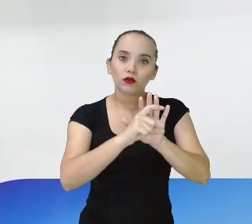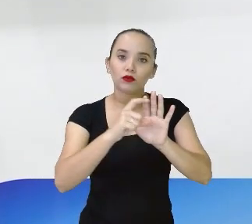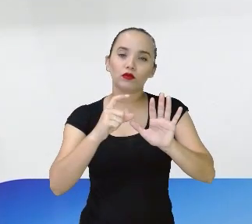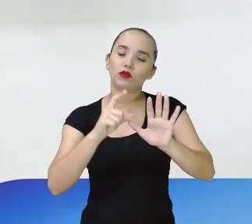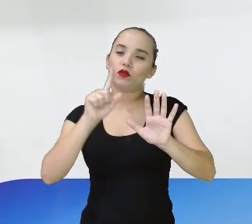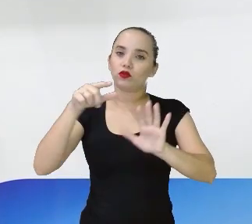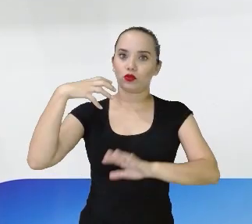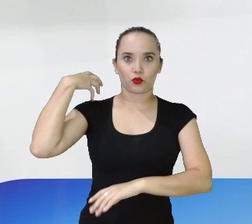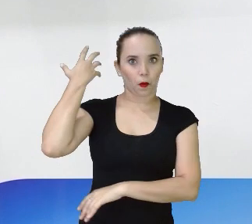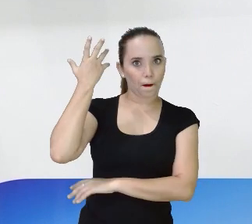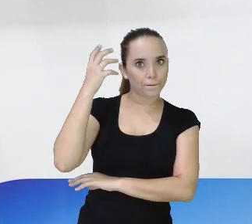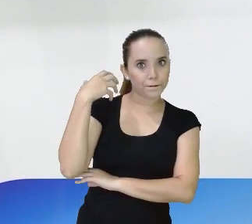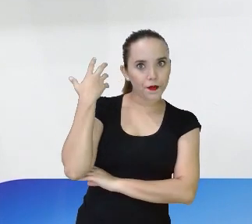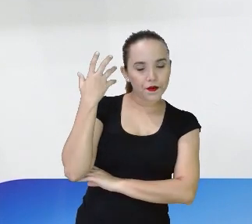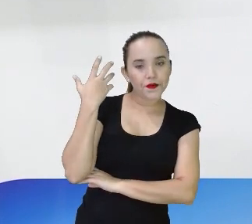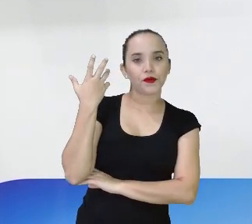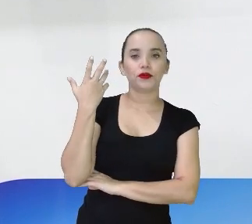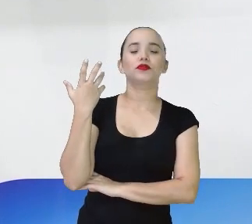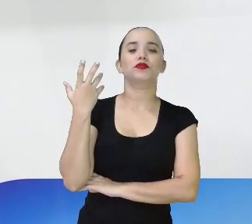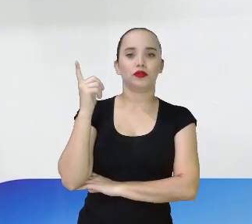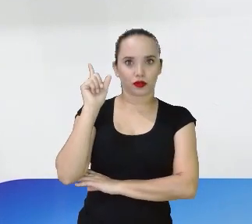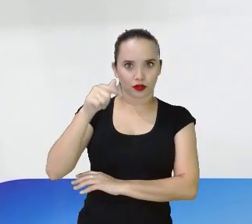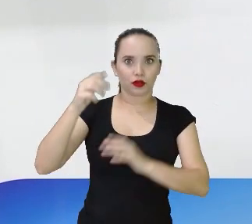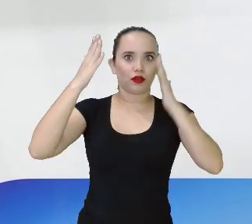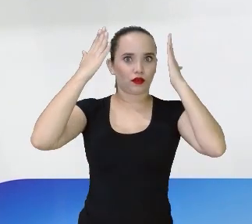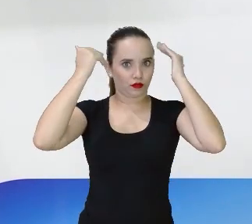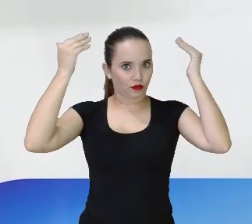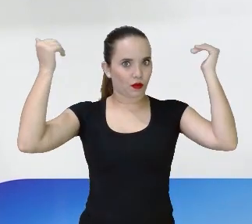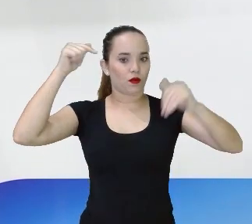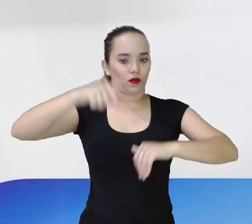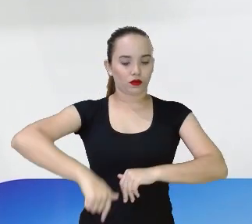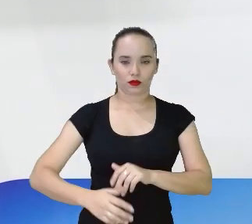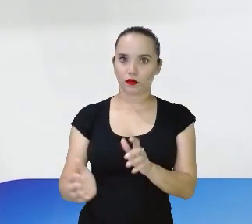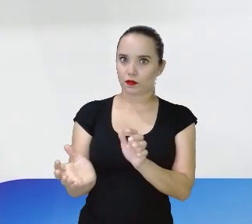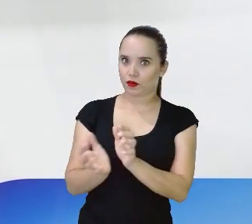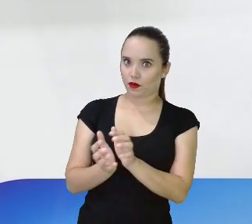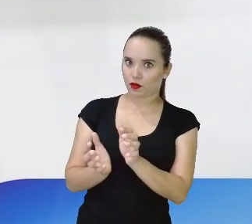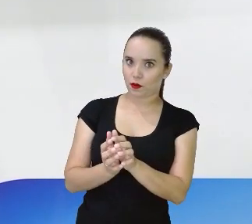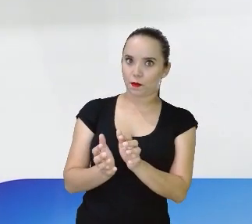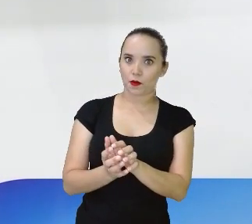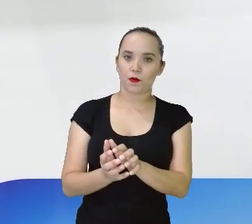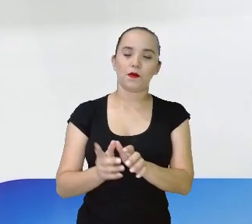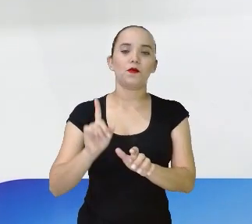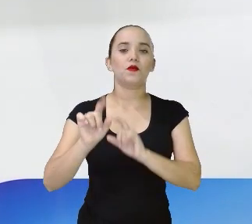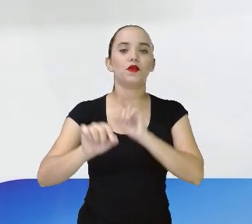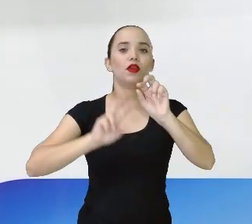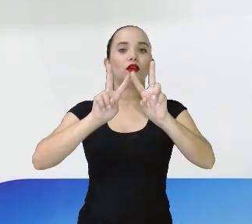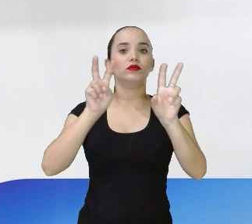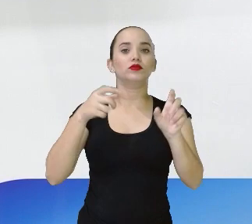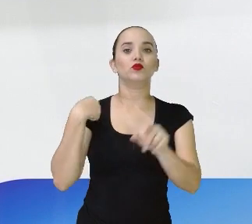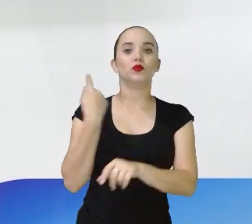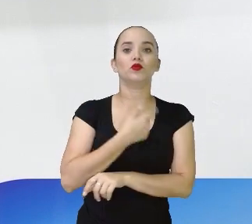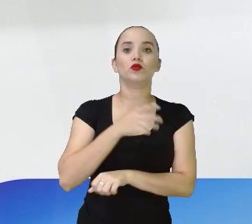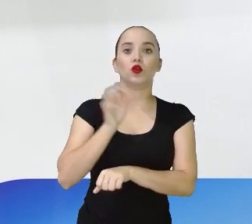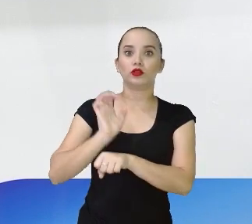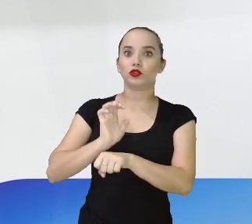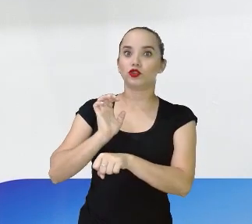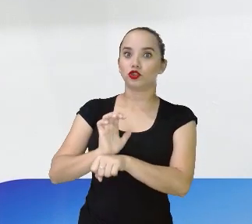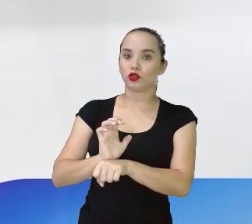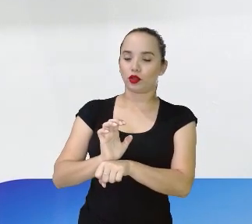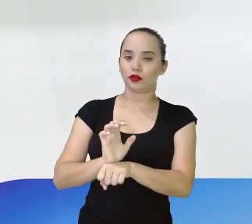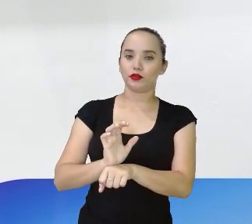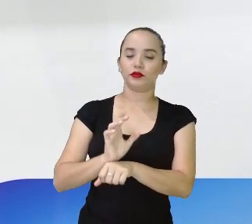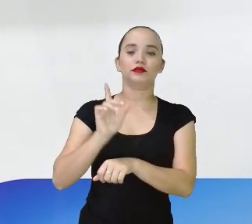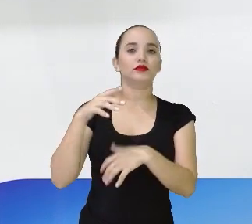uma música muito conhecida aqui em Pernambuco, que fala um pouquinho sobre o nosso estado, tá? Já que a gente vai